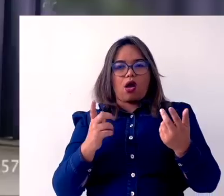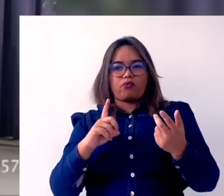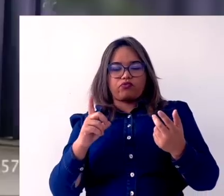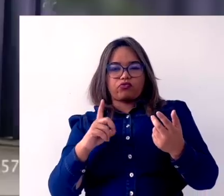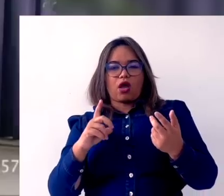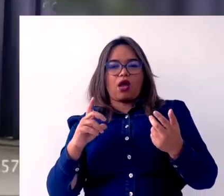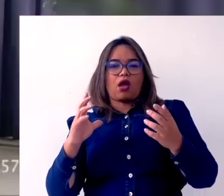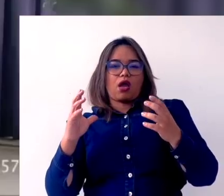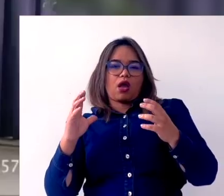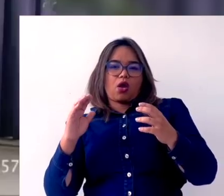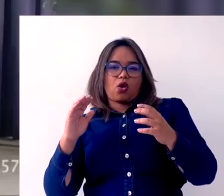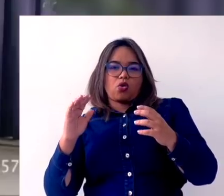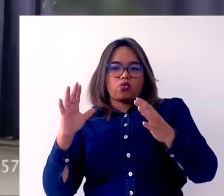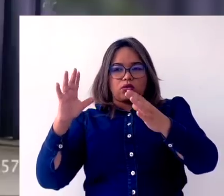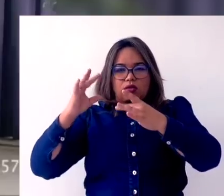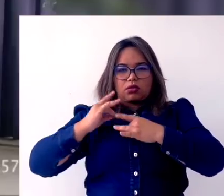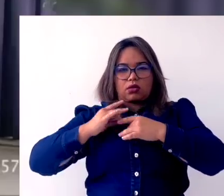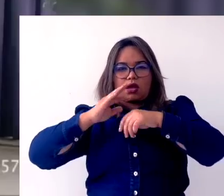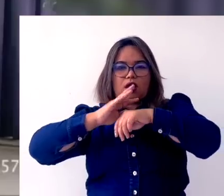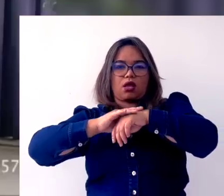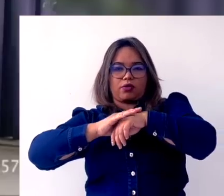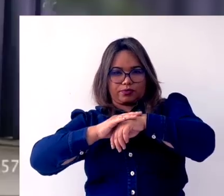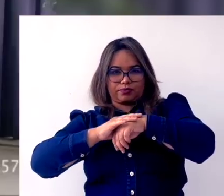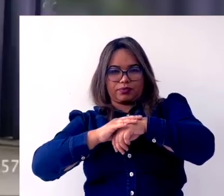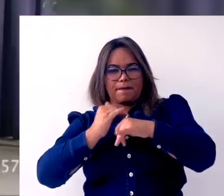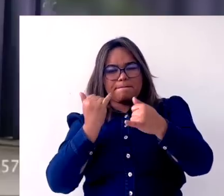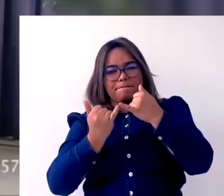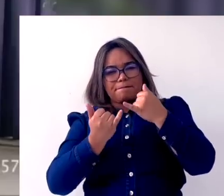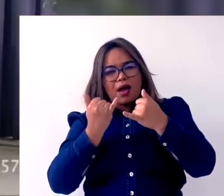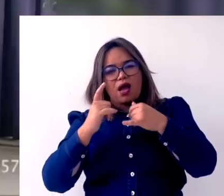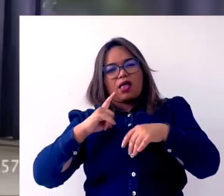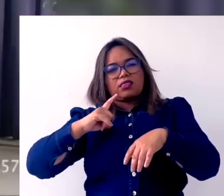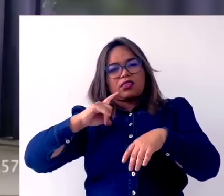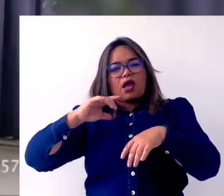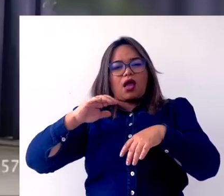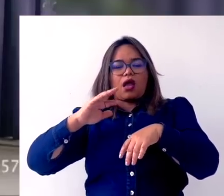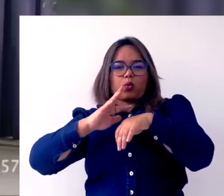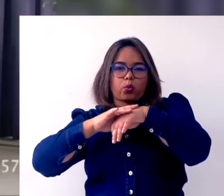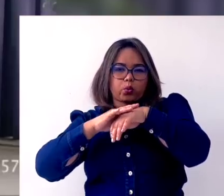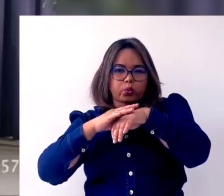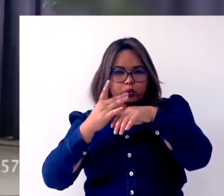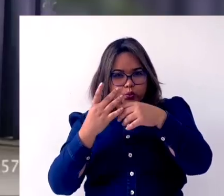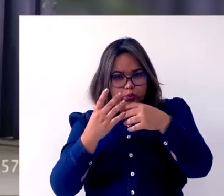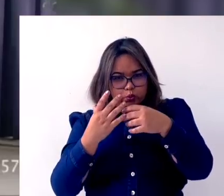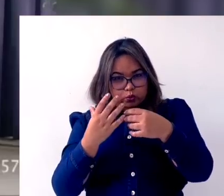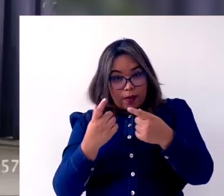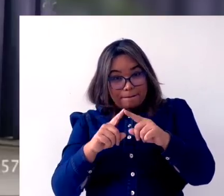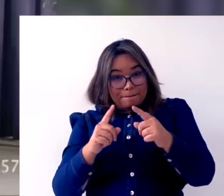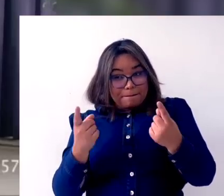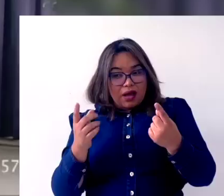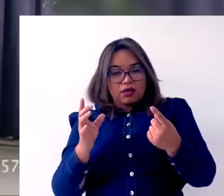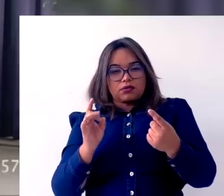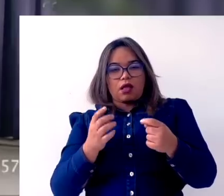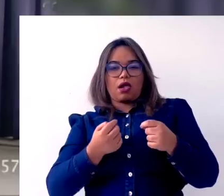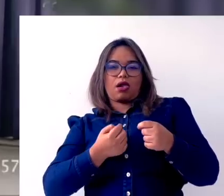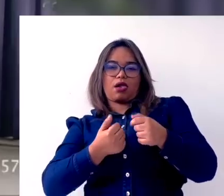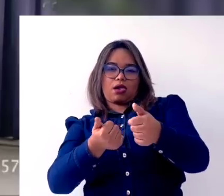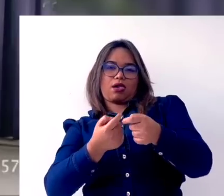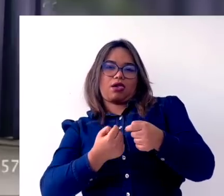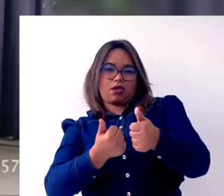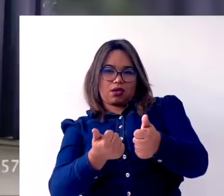ferida mortal, sim ou não? Sim, parecia ter uma ferida mortal, mas parece que isso foi só para